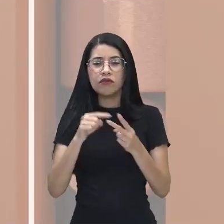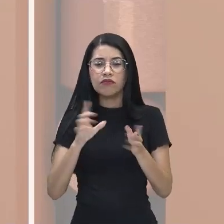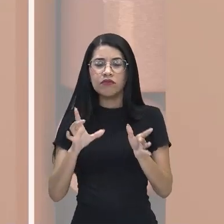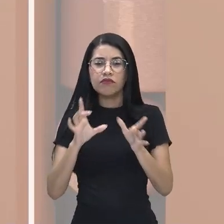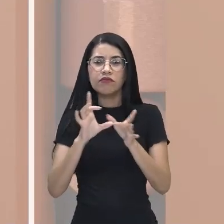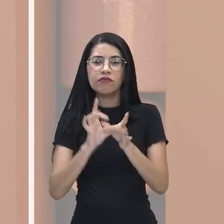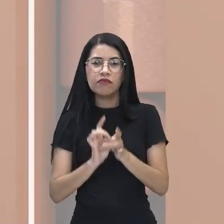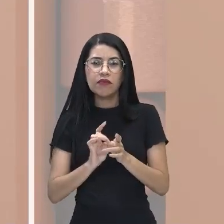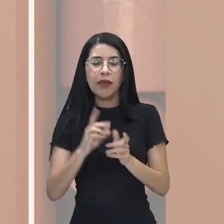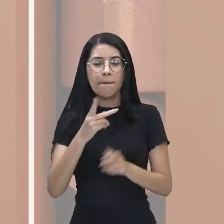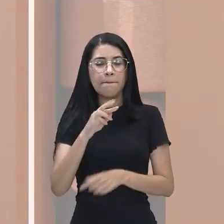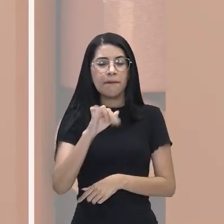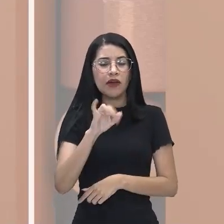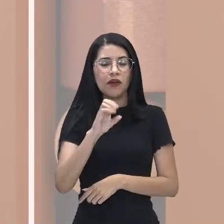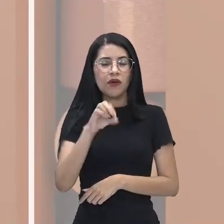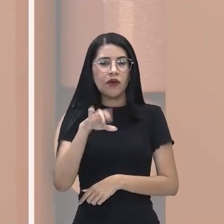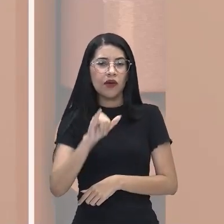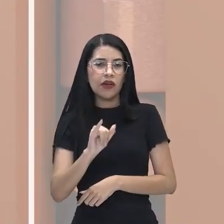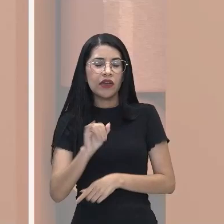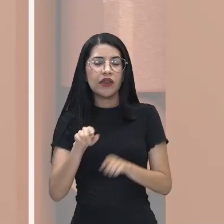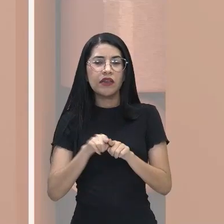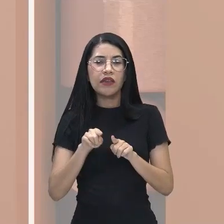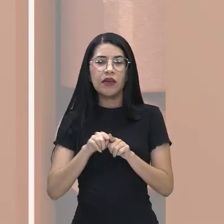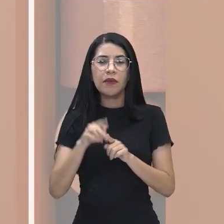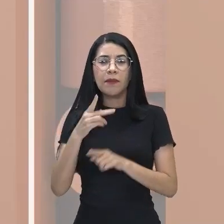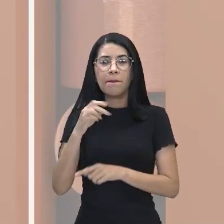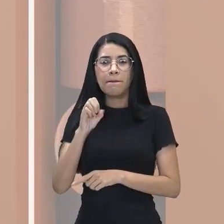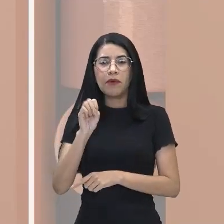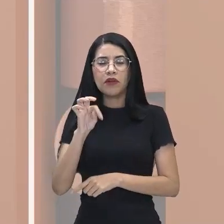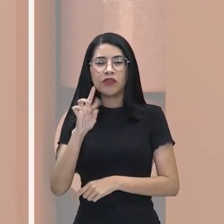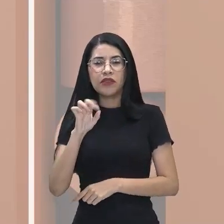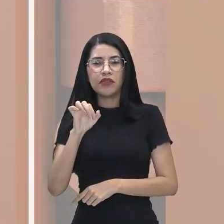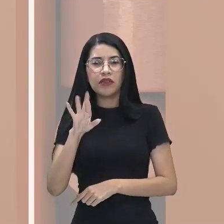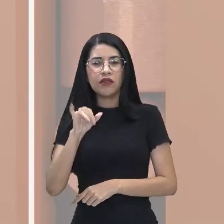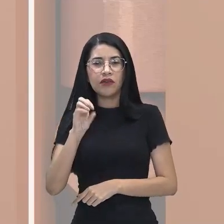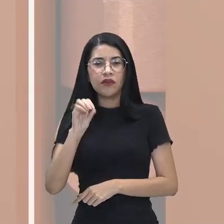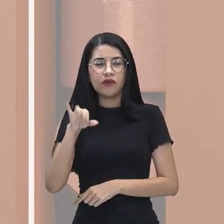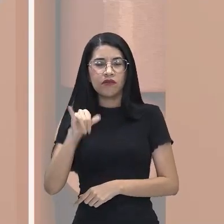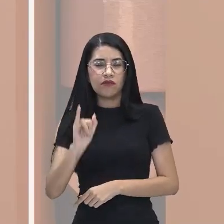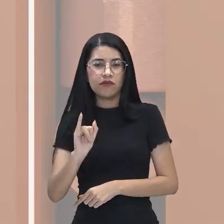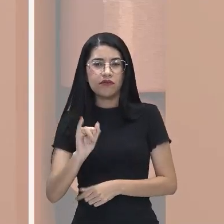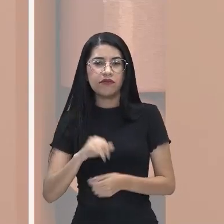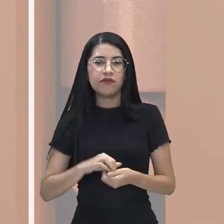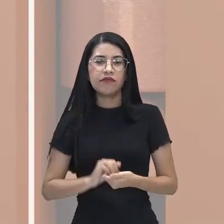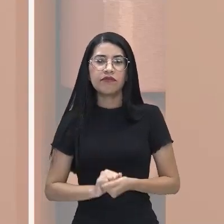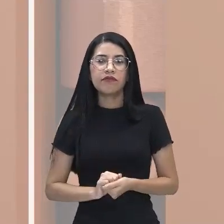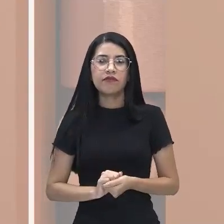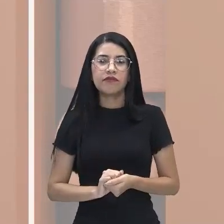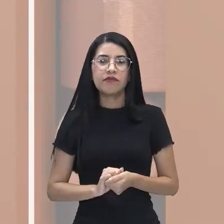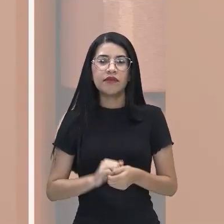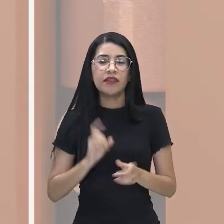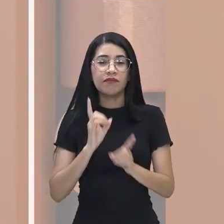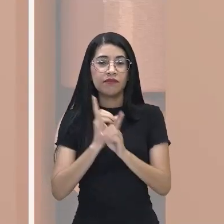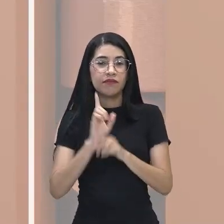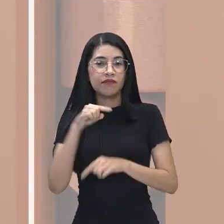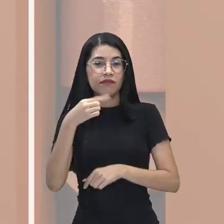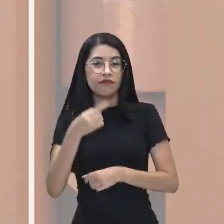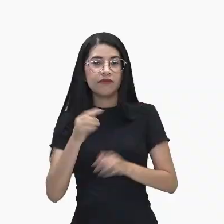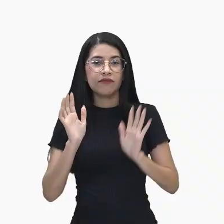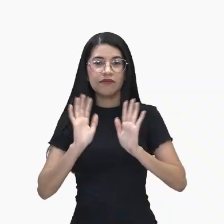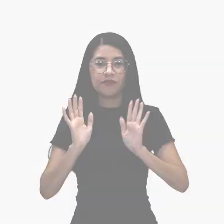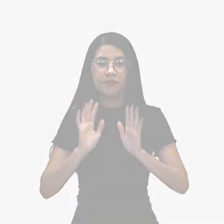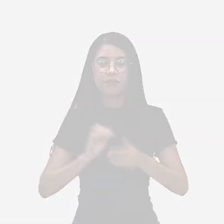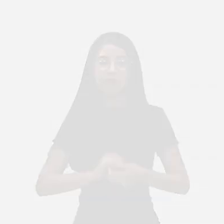a priori e conhecimento a posteriori, como diria Immanuel Kant? Até a próxima, pessoal!